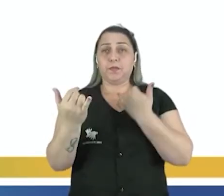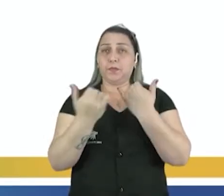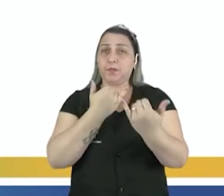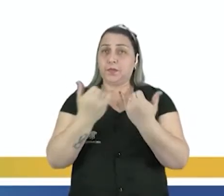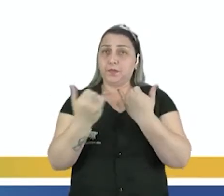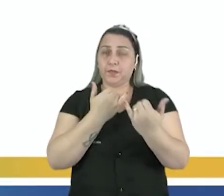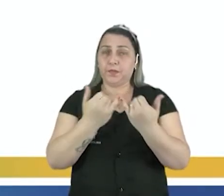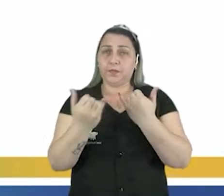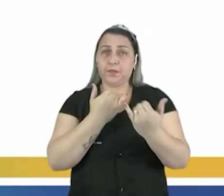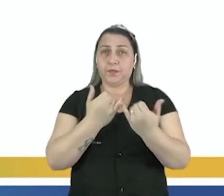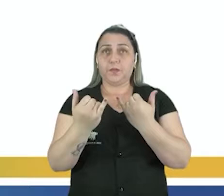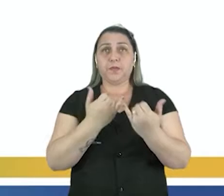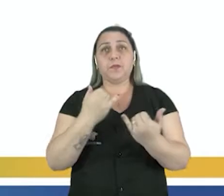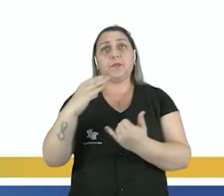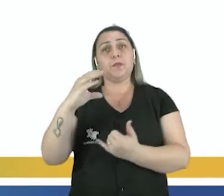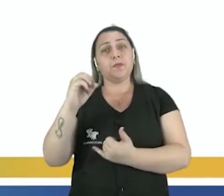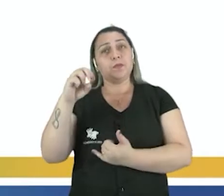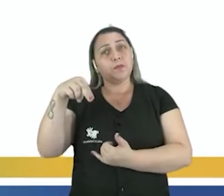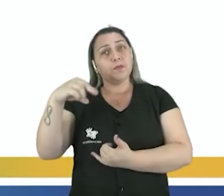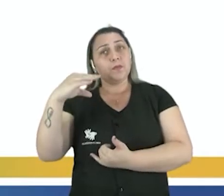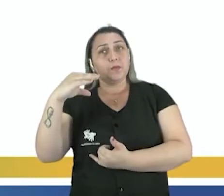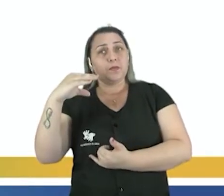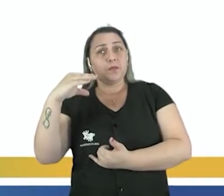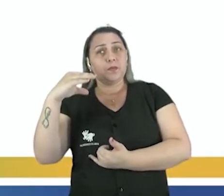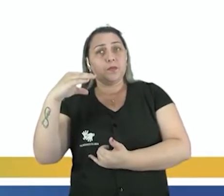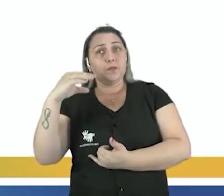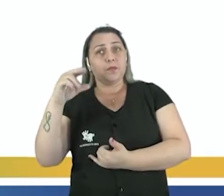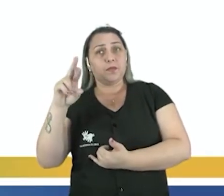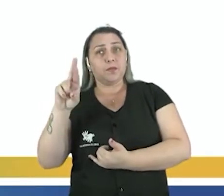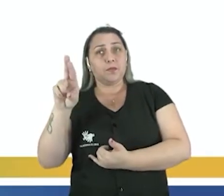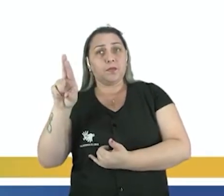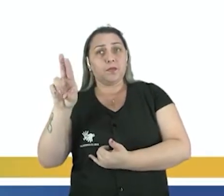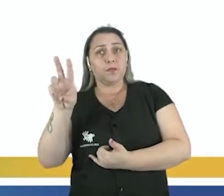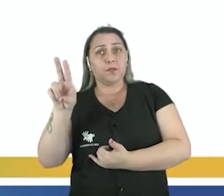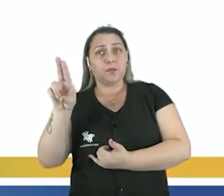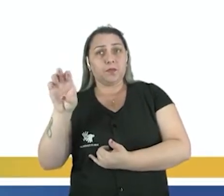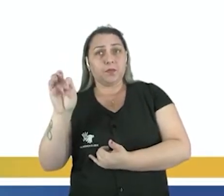semelhantes, duas figuras congruentes, também são semelhantes.